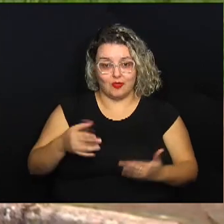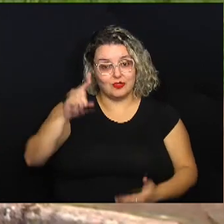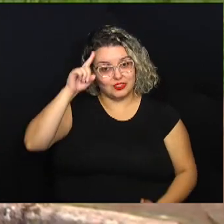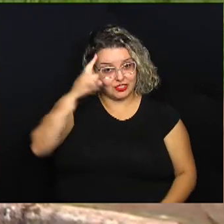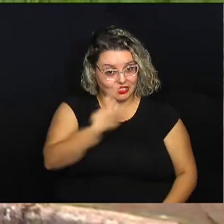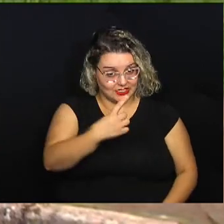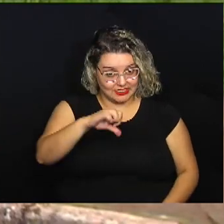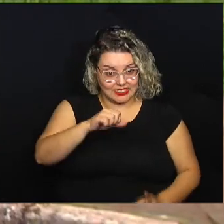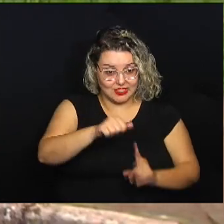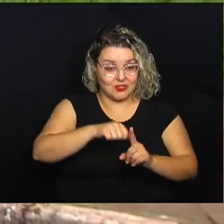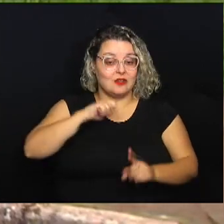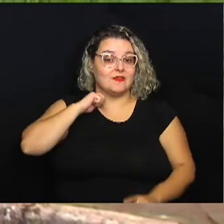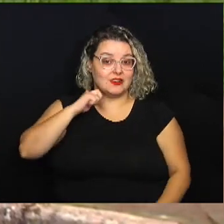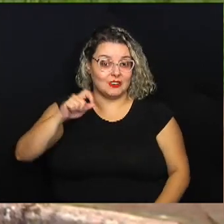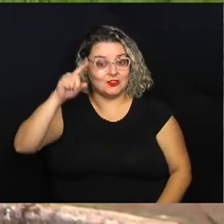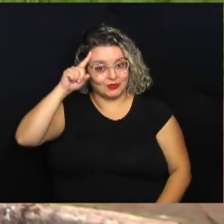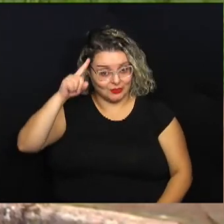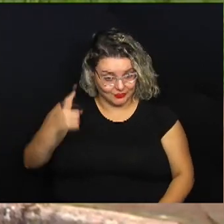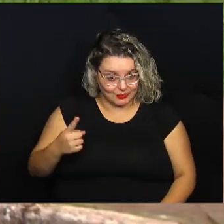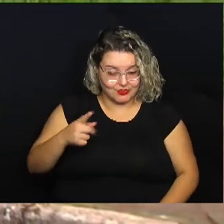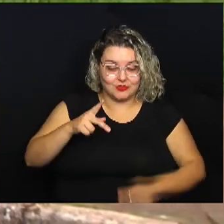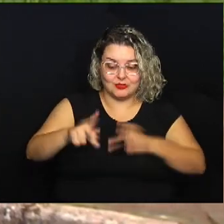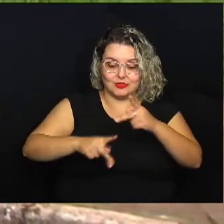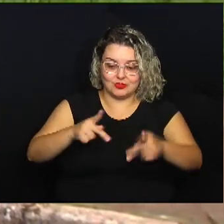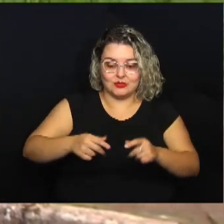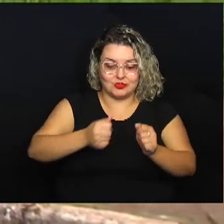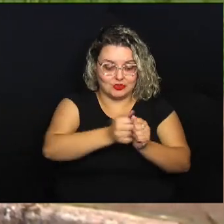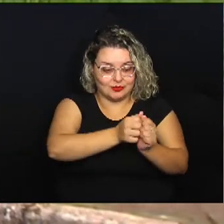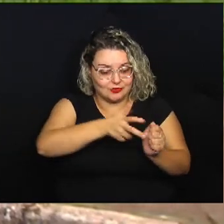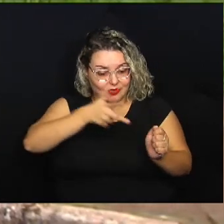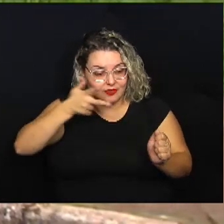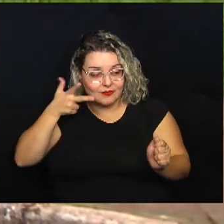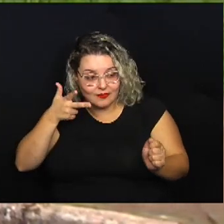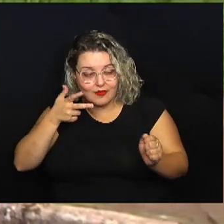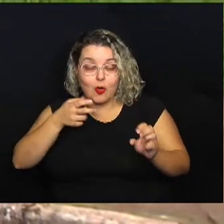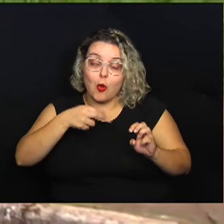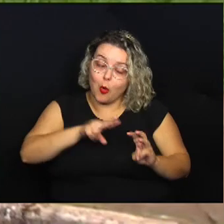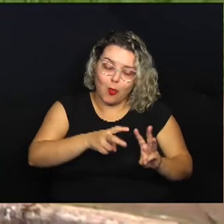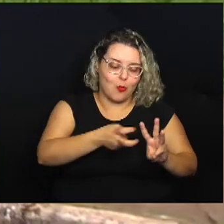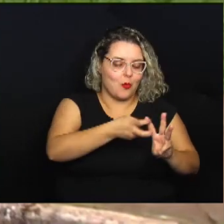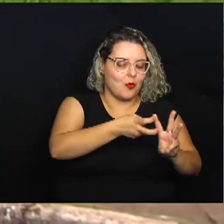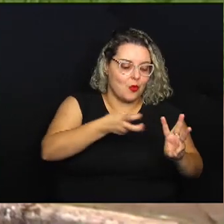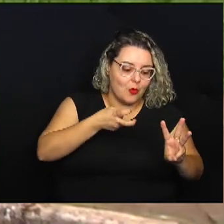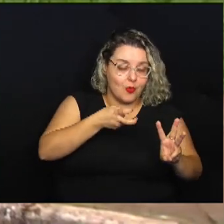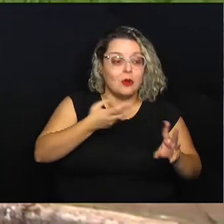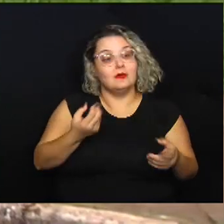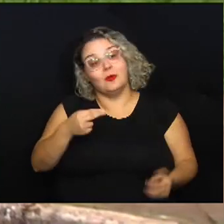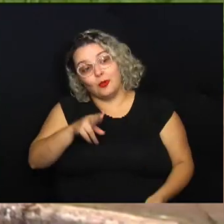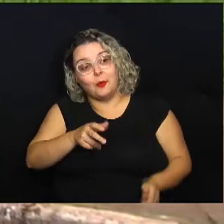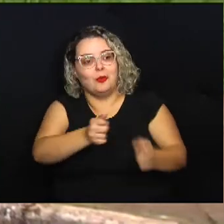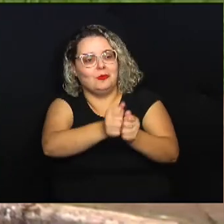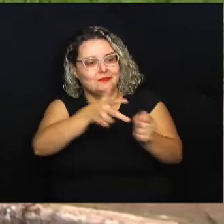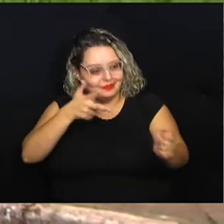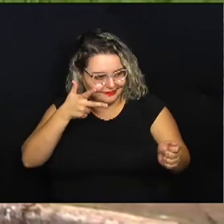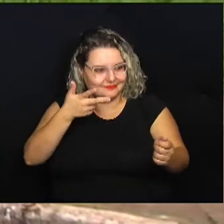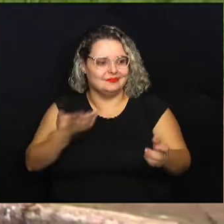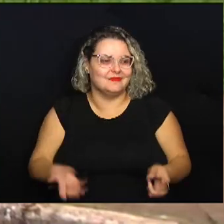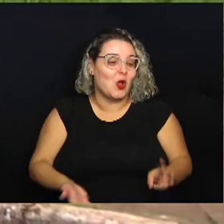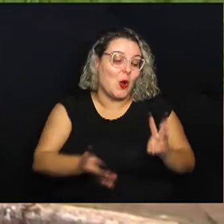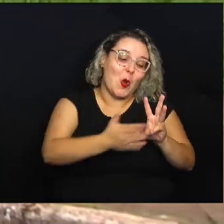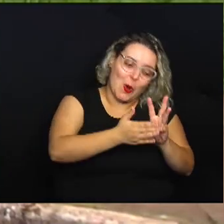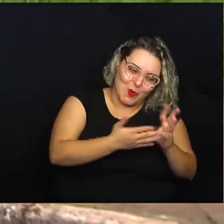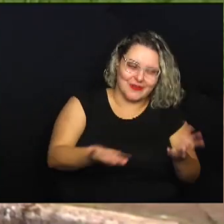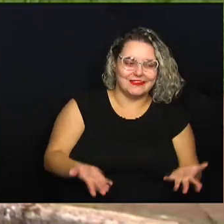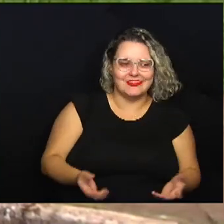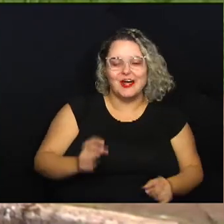abril, o dia, né, dos povos indígenas, o que você traz de mensagem? O que esse dia representa para você e